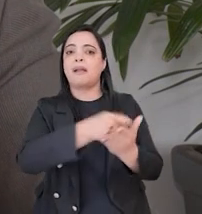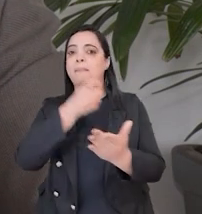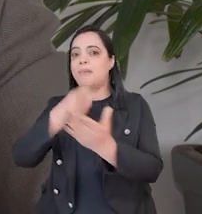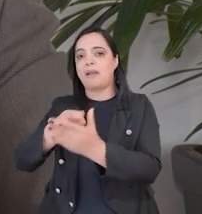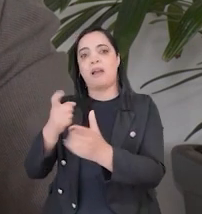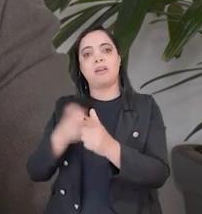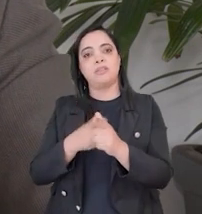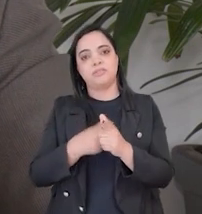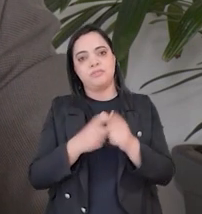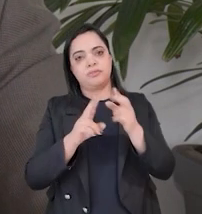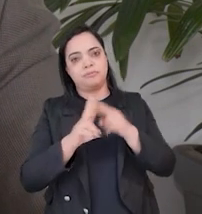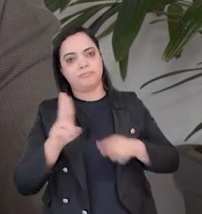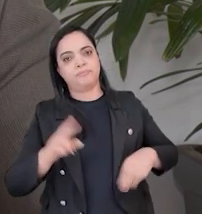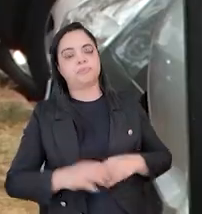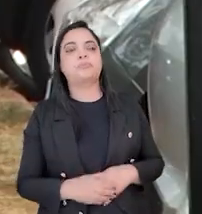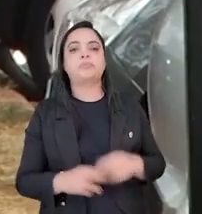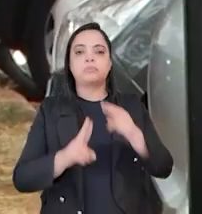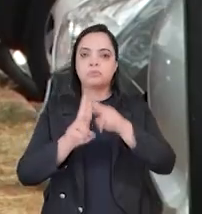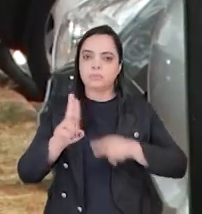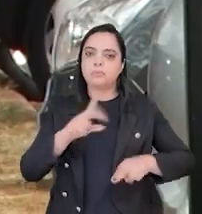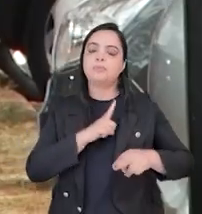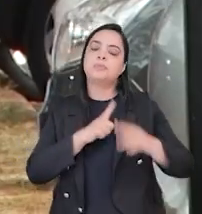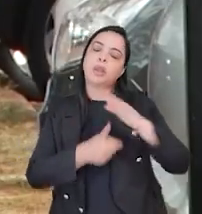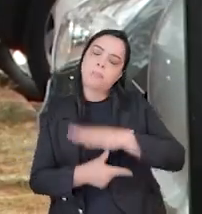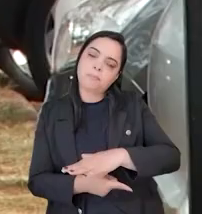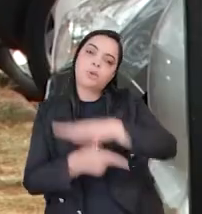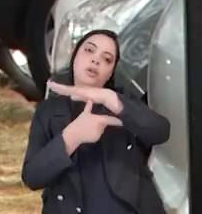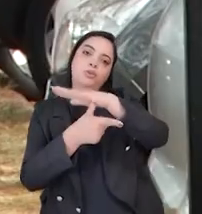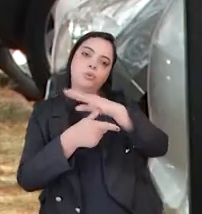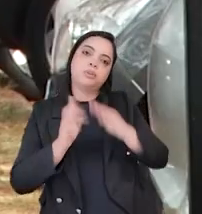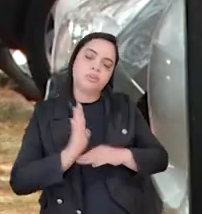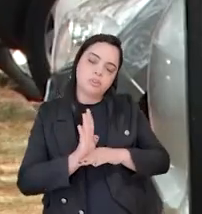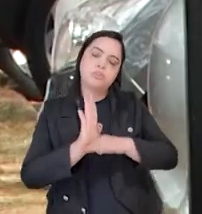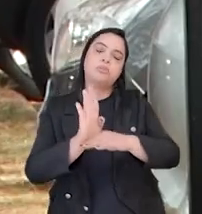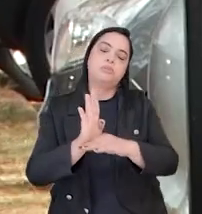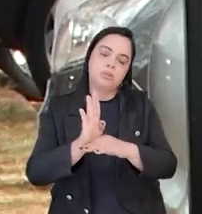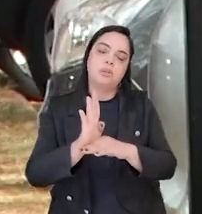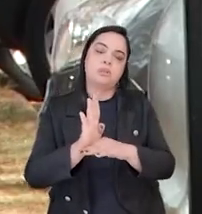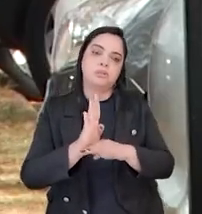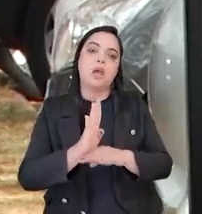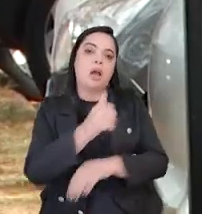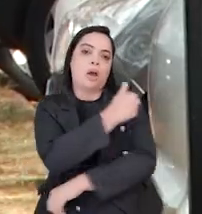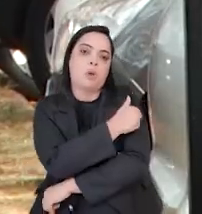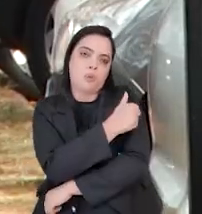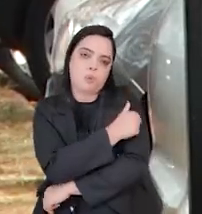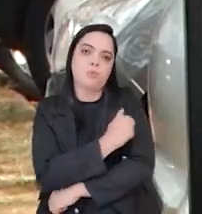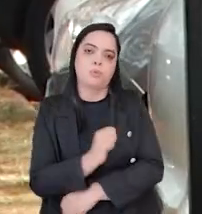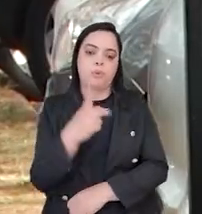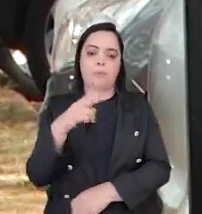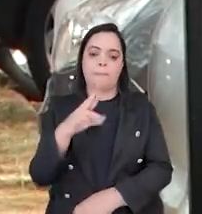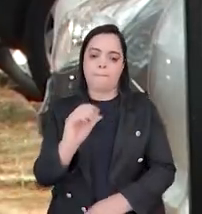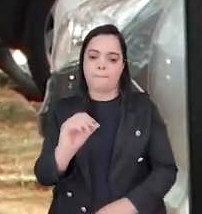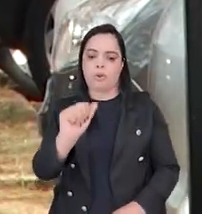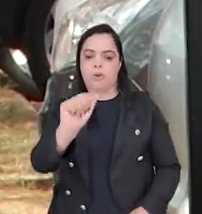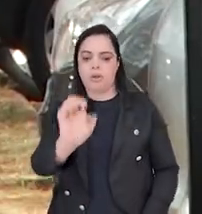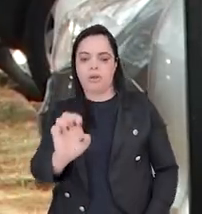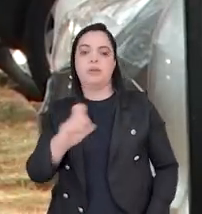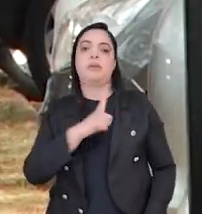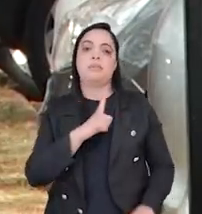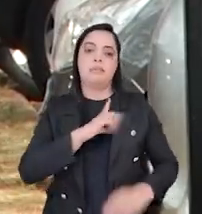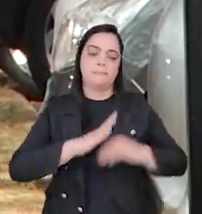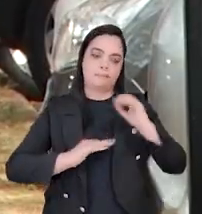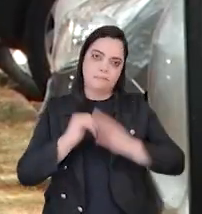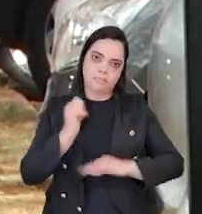universidade Nas suas nas suas diversas demandas de assistência estudantil que tem como missão